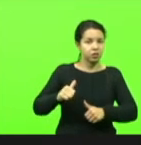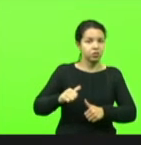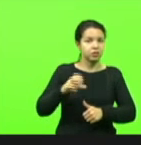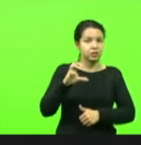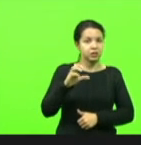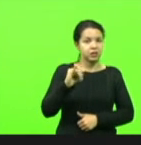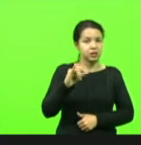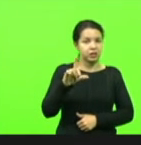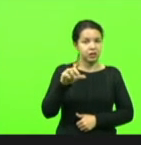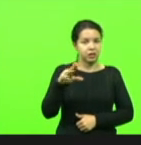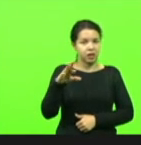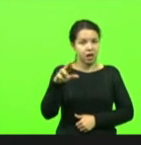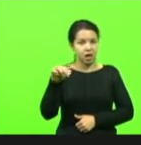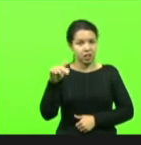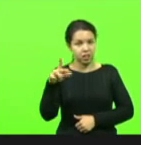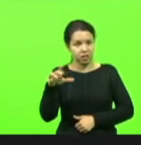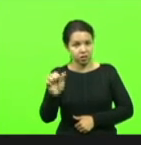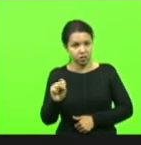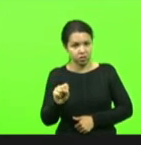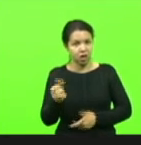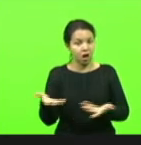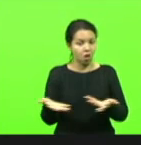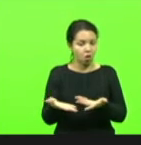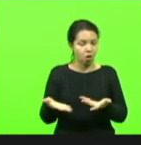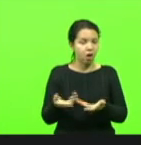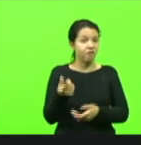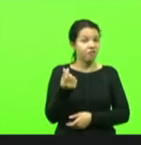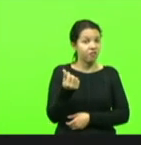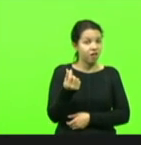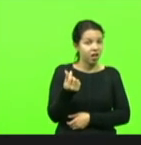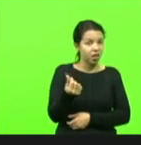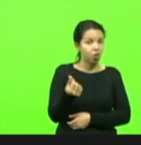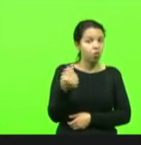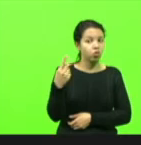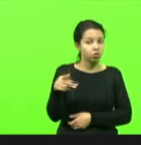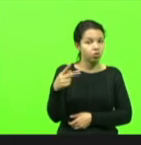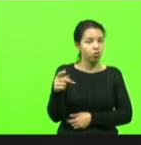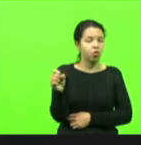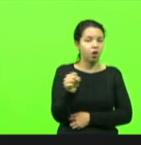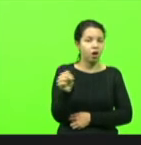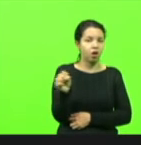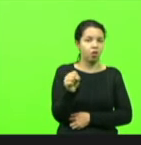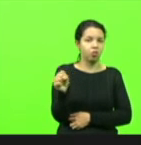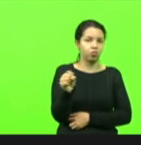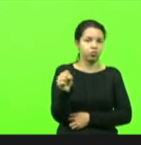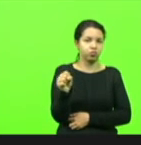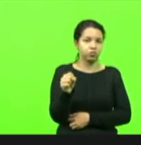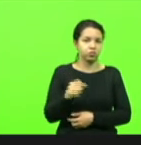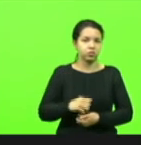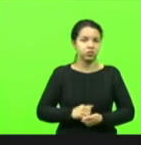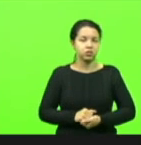e agora por valor do veículo e pelo valor Tá